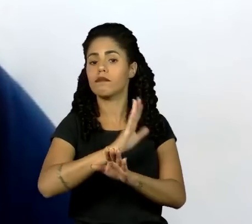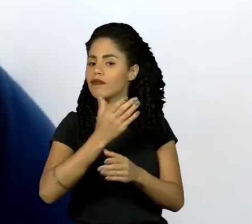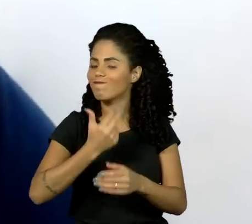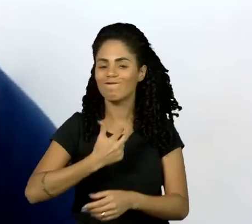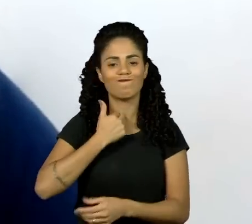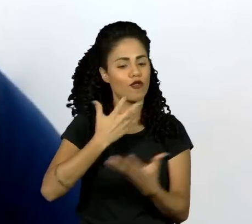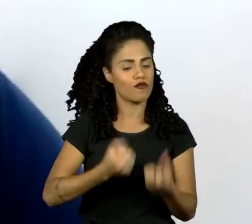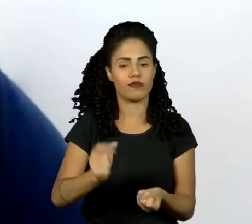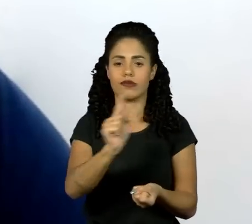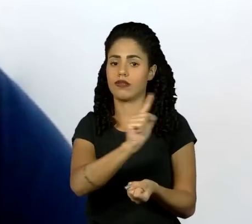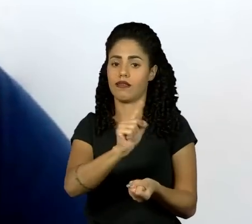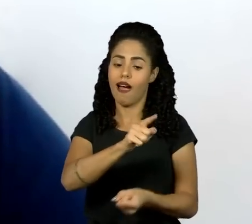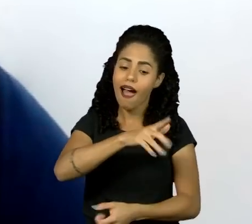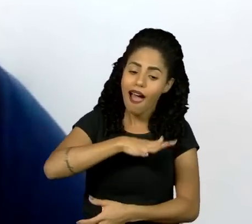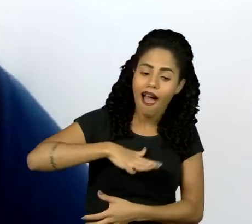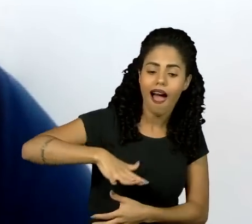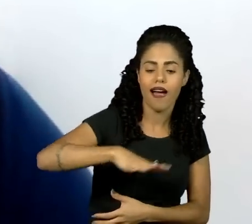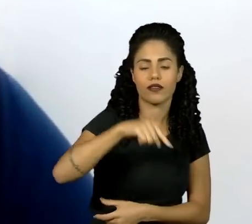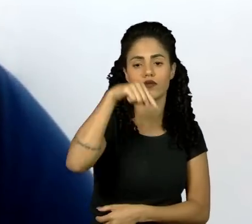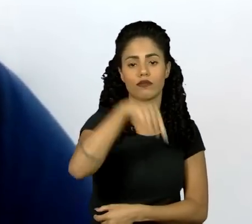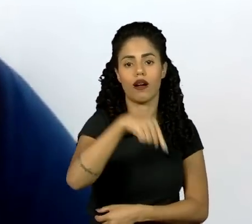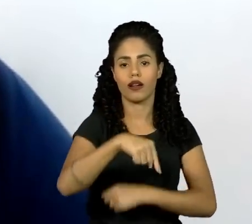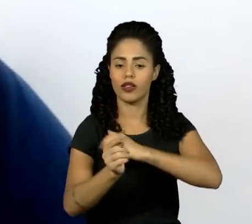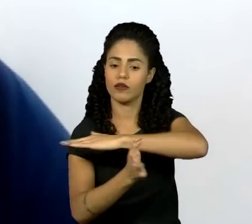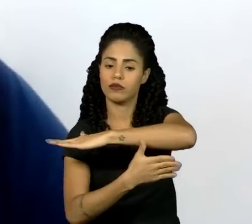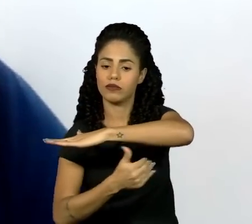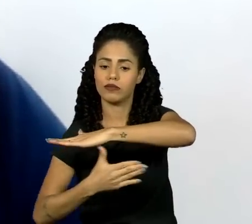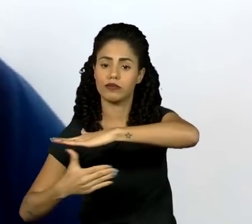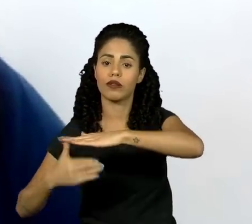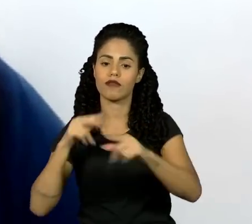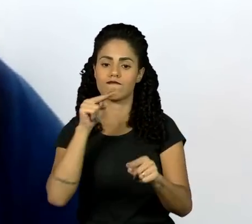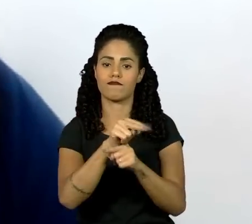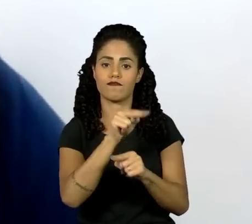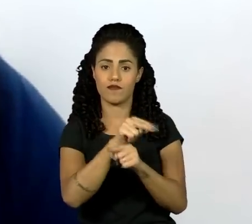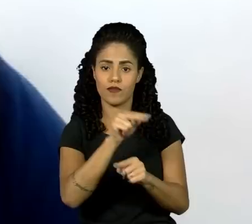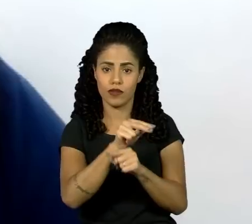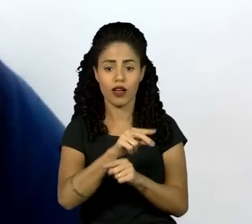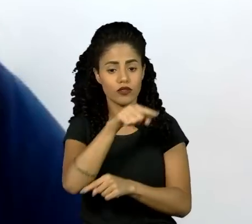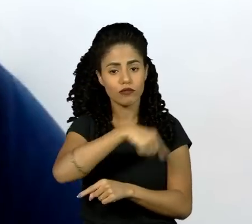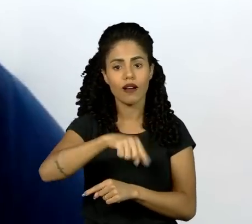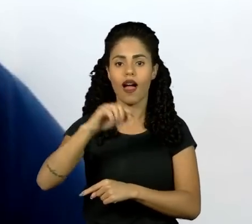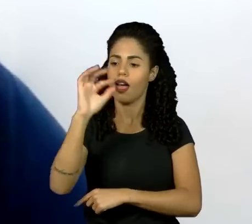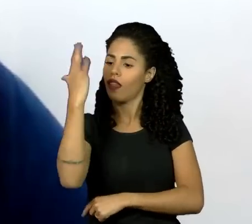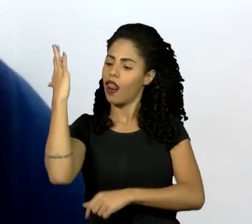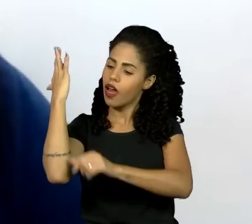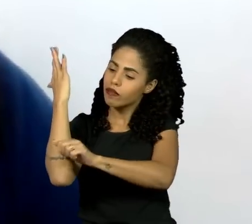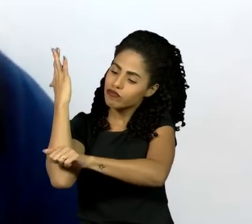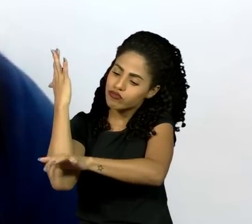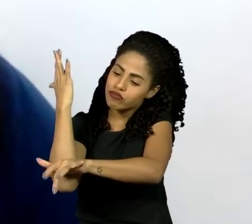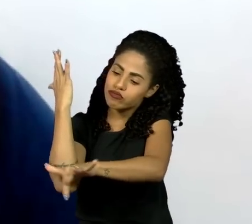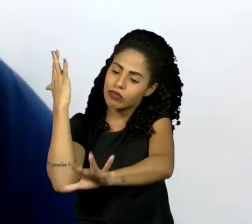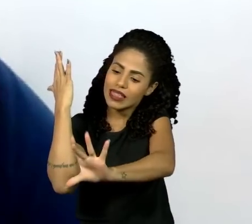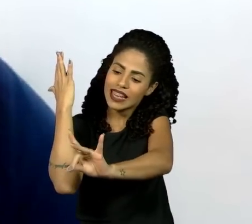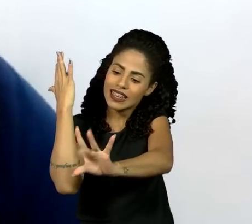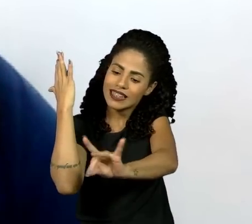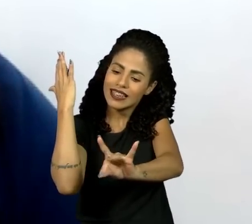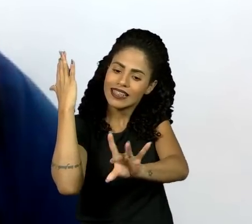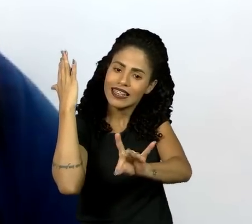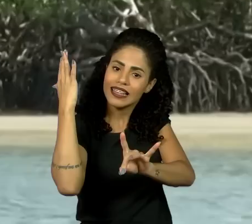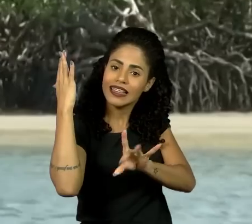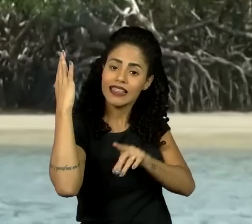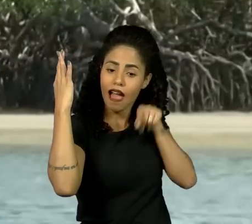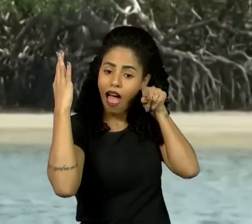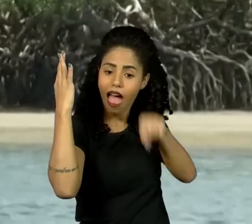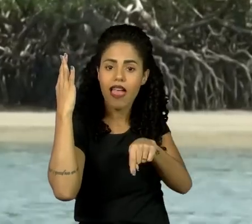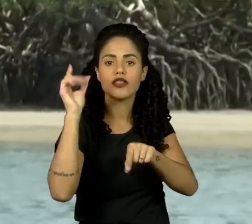Nós temos essa região, os ecossistemas que nos protegem, né, que são os manguezais e as restingas. Esses